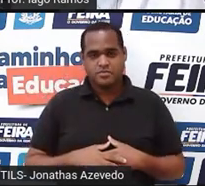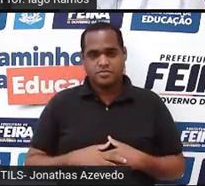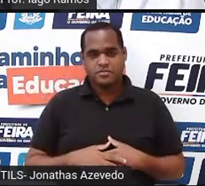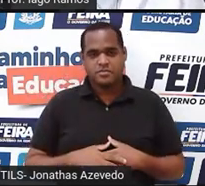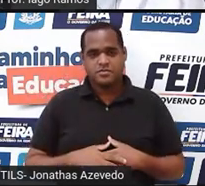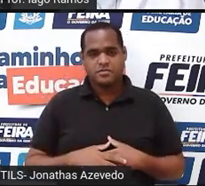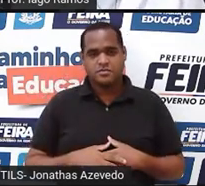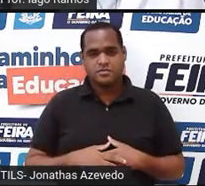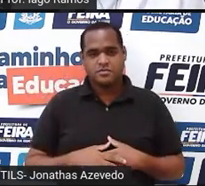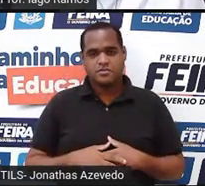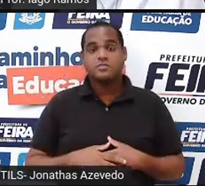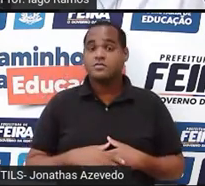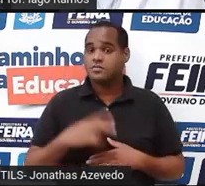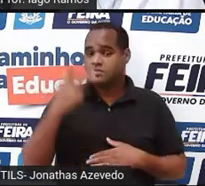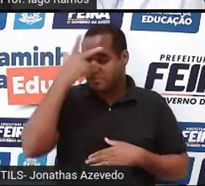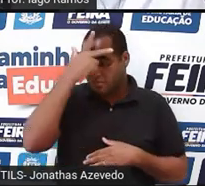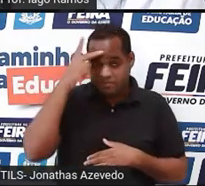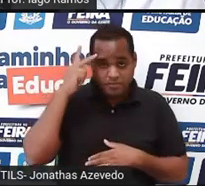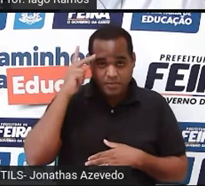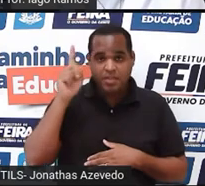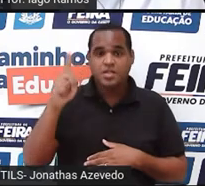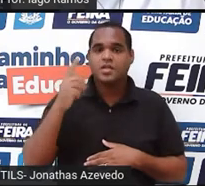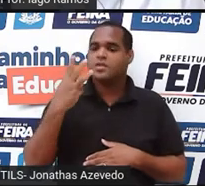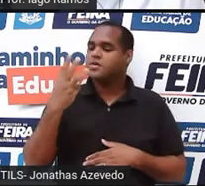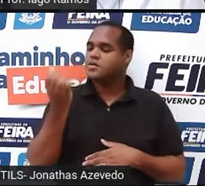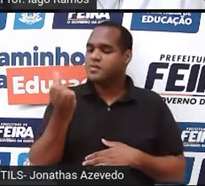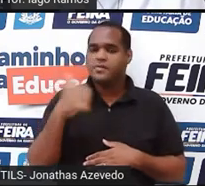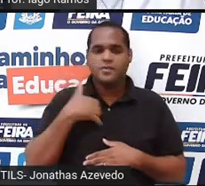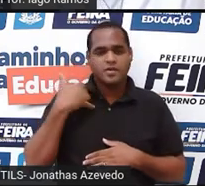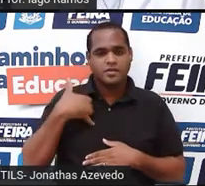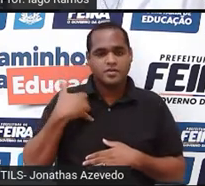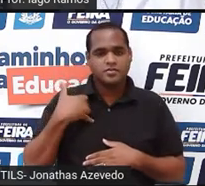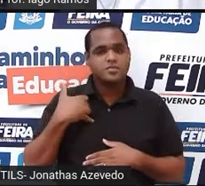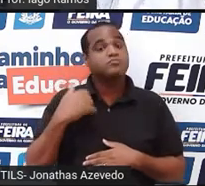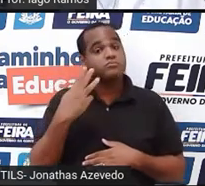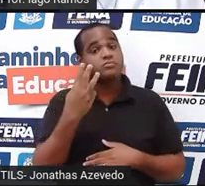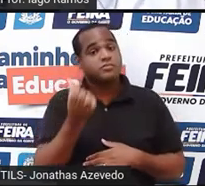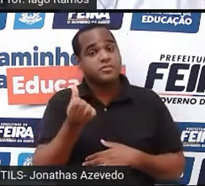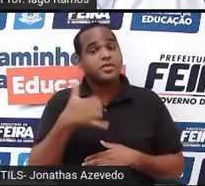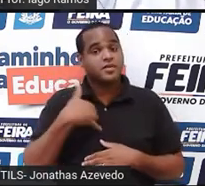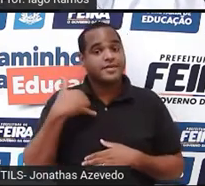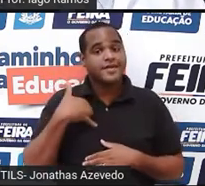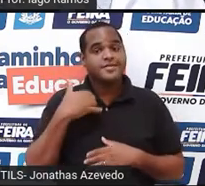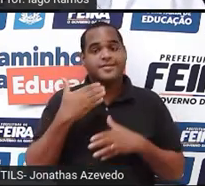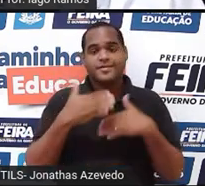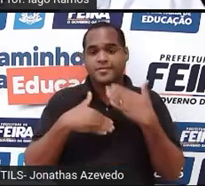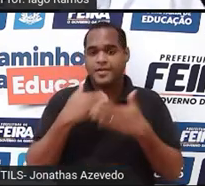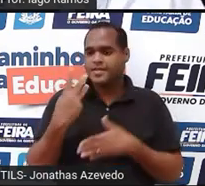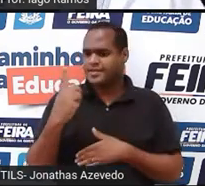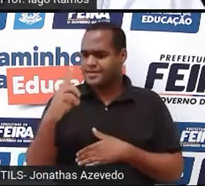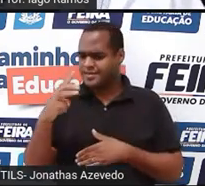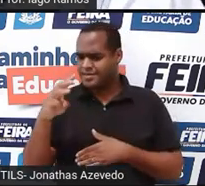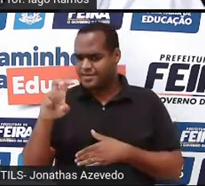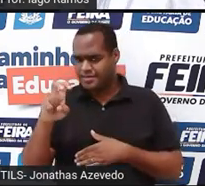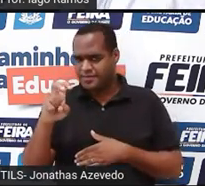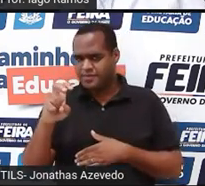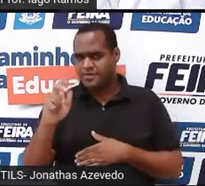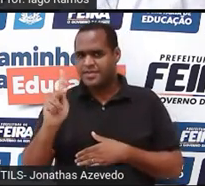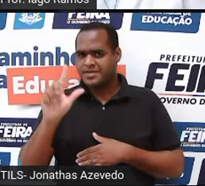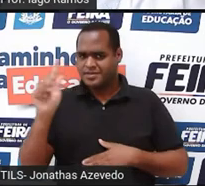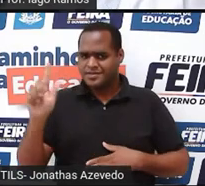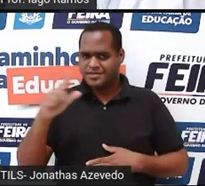é bom E aí essa pessoa chega aos 36 anos aos 36 anos ela vai ter 135 kg